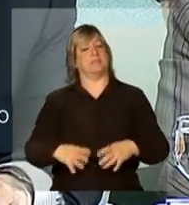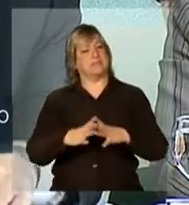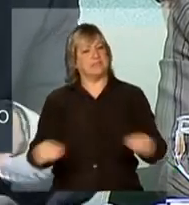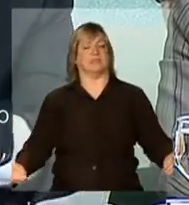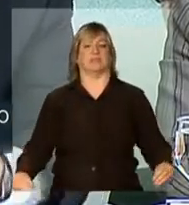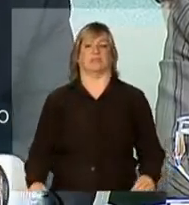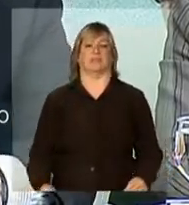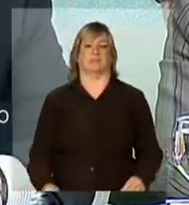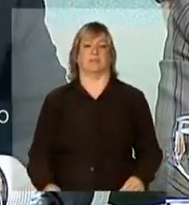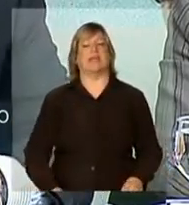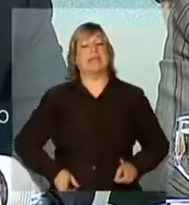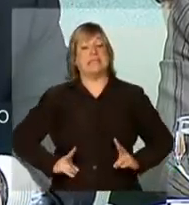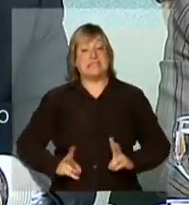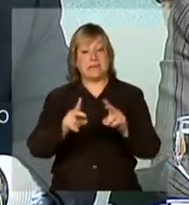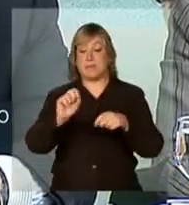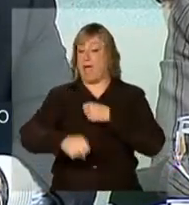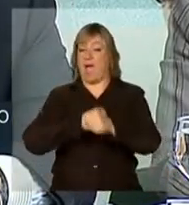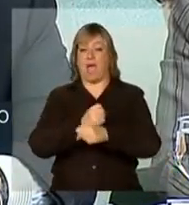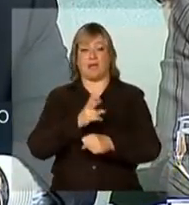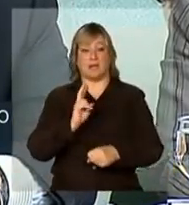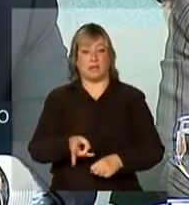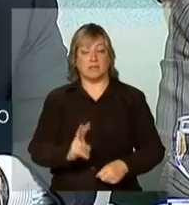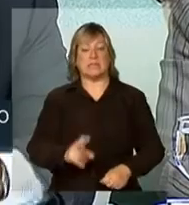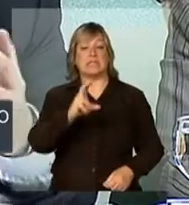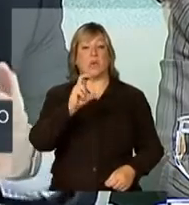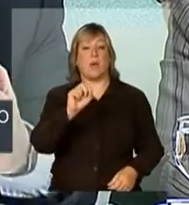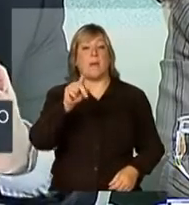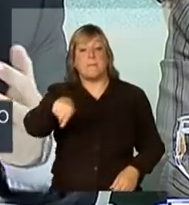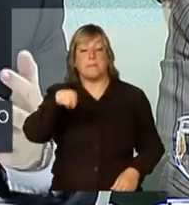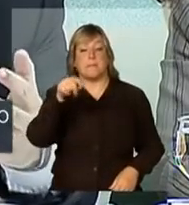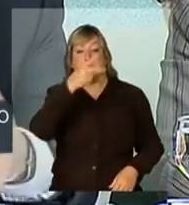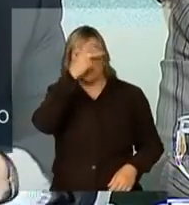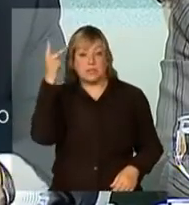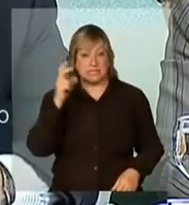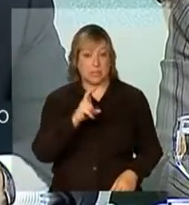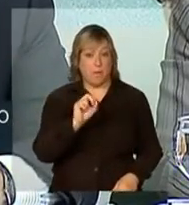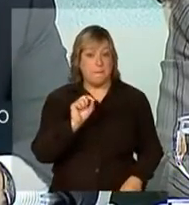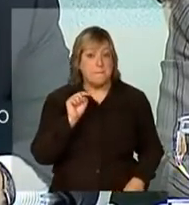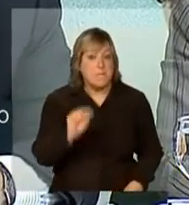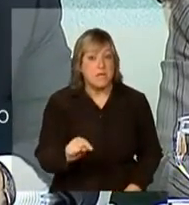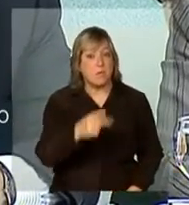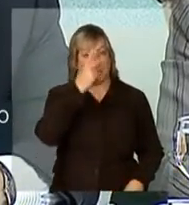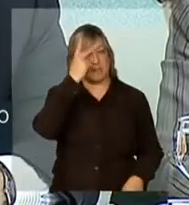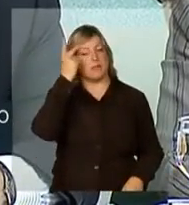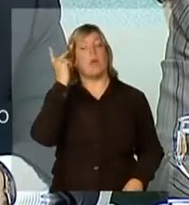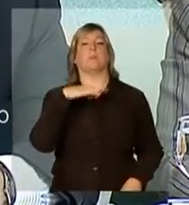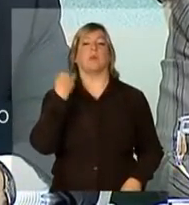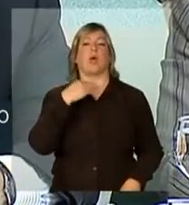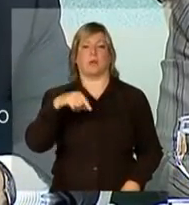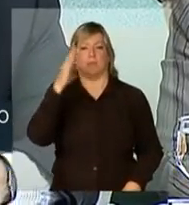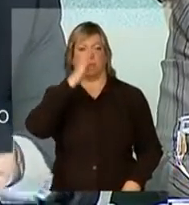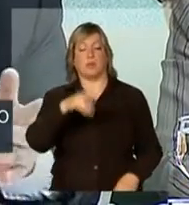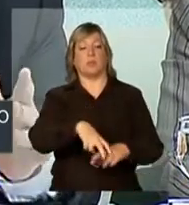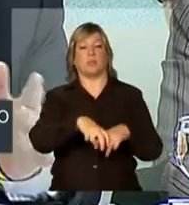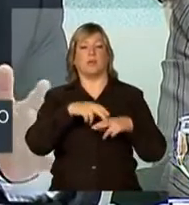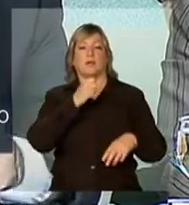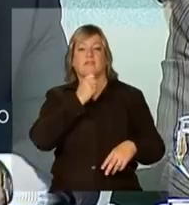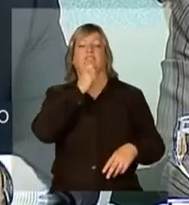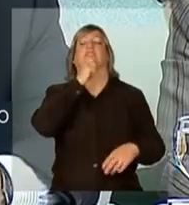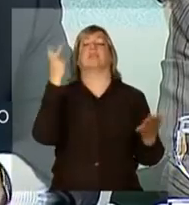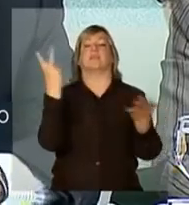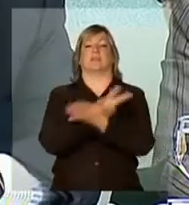Eh, cada ano morre no Brasil 50.000 pessoas vítimas da violência. Isso